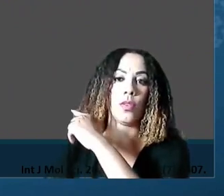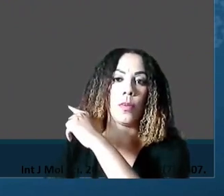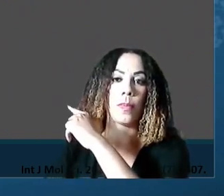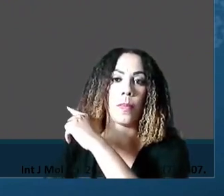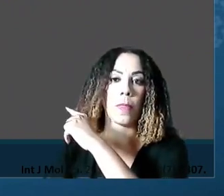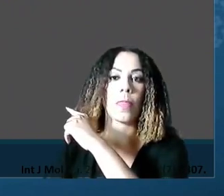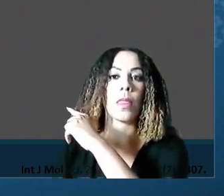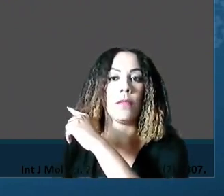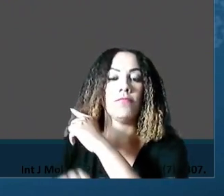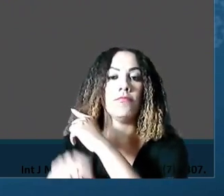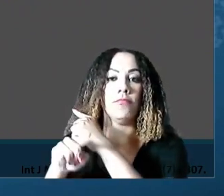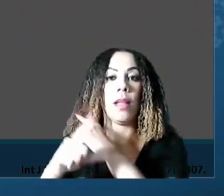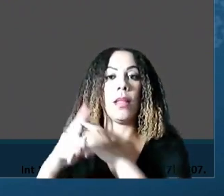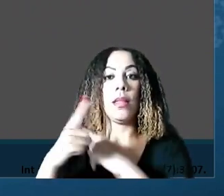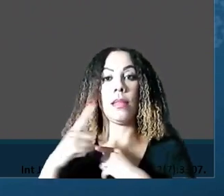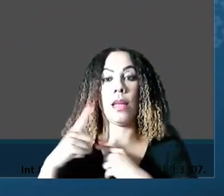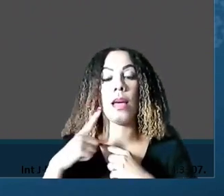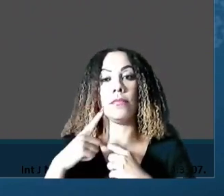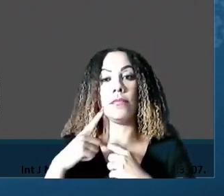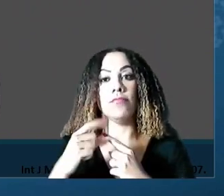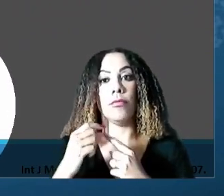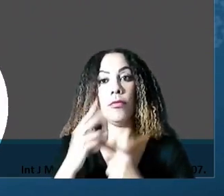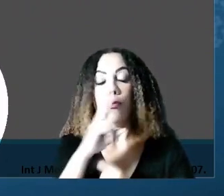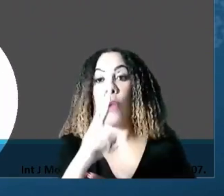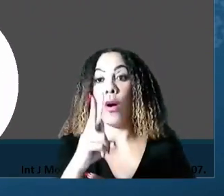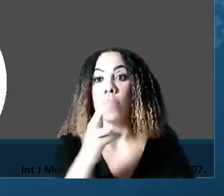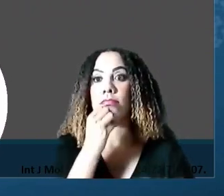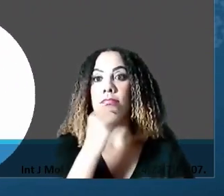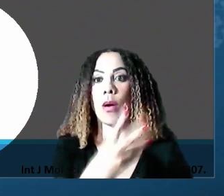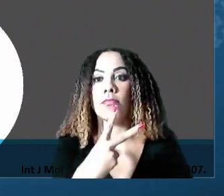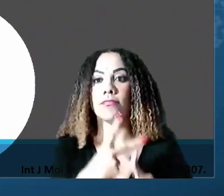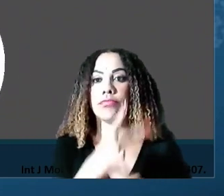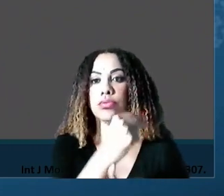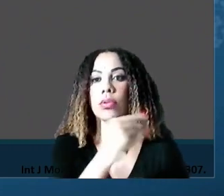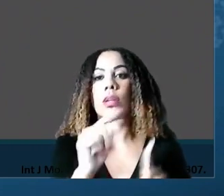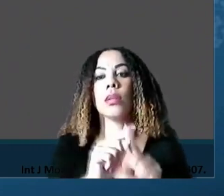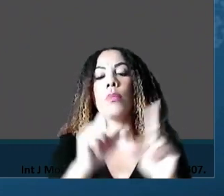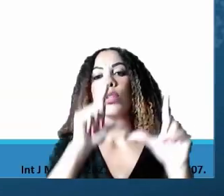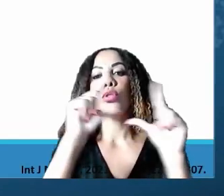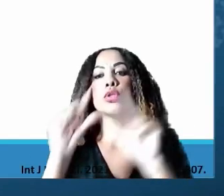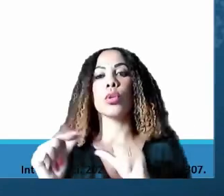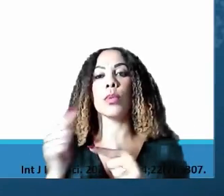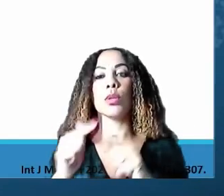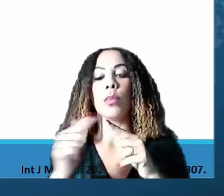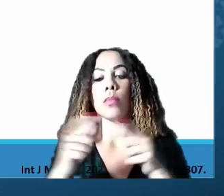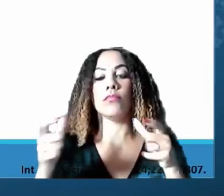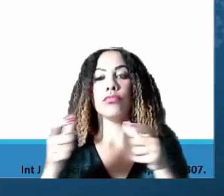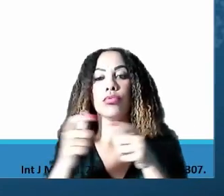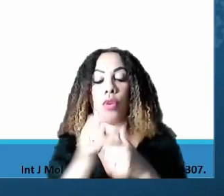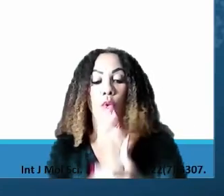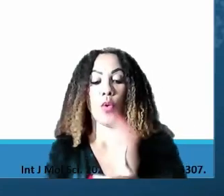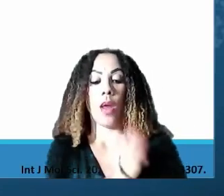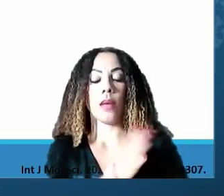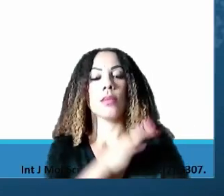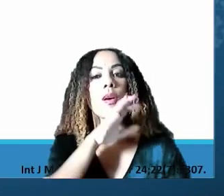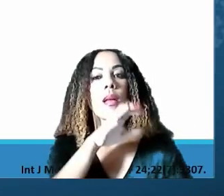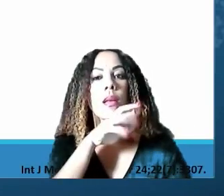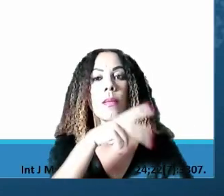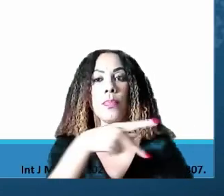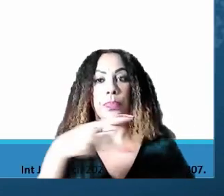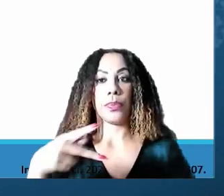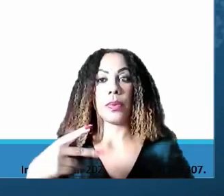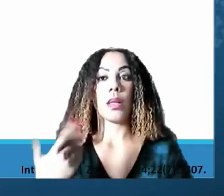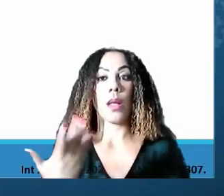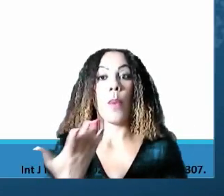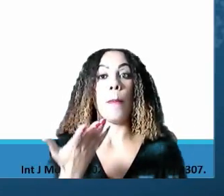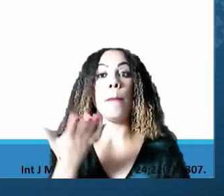potente, né, nessa inibição, e reduzir a fibrose no coração desses animais. Então, mostrando que realmente